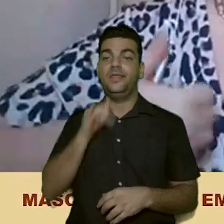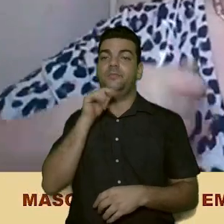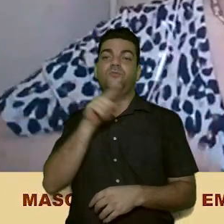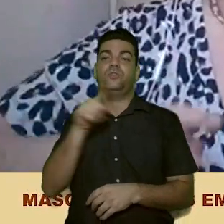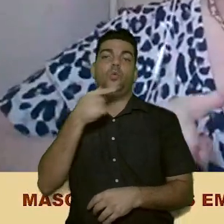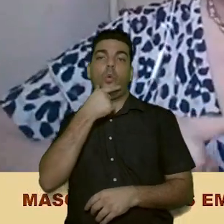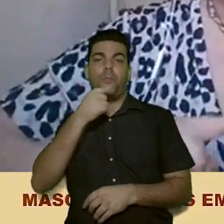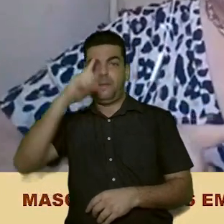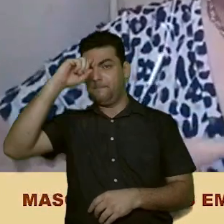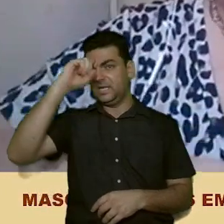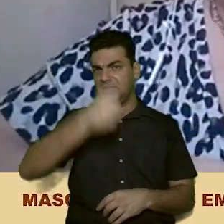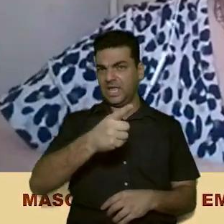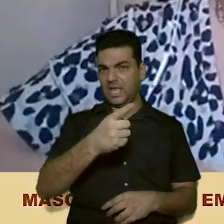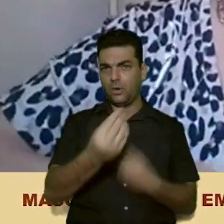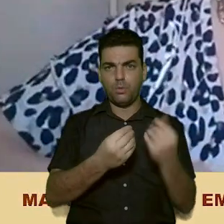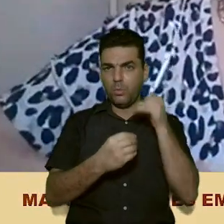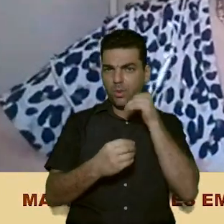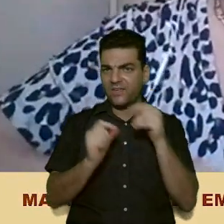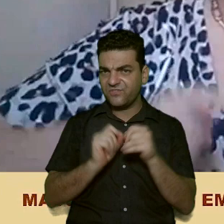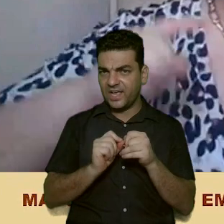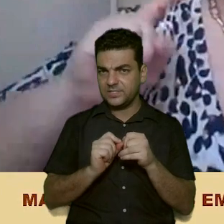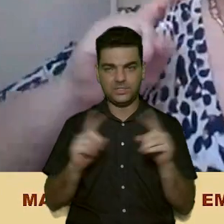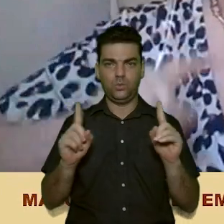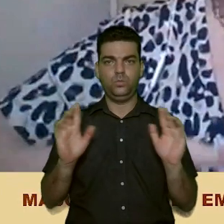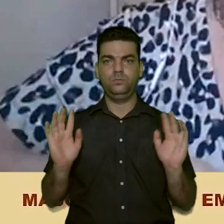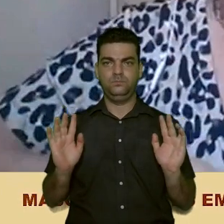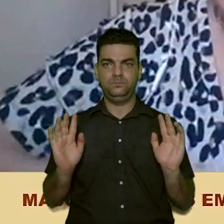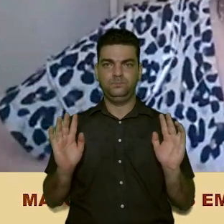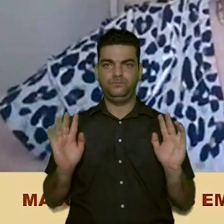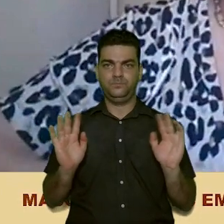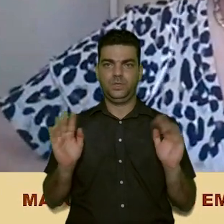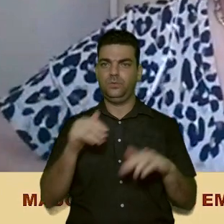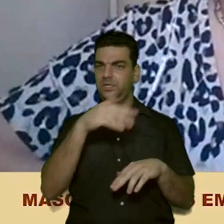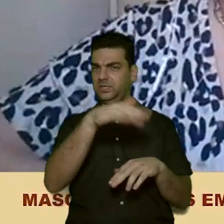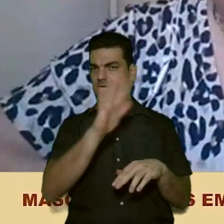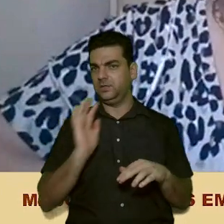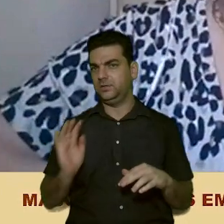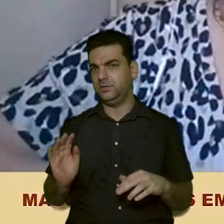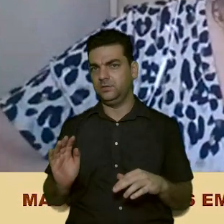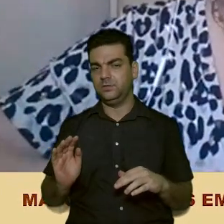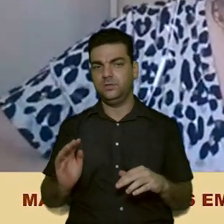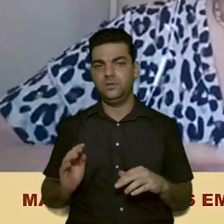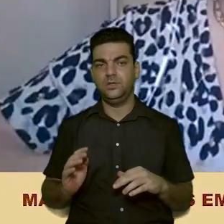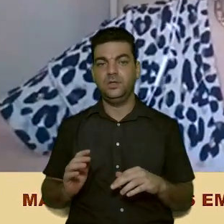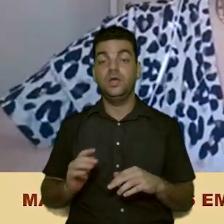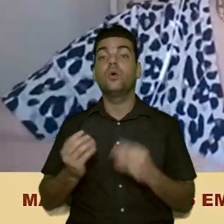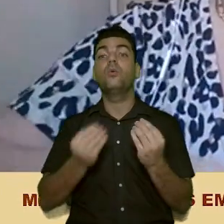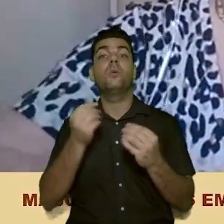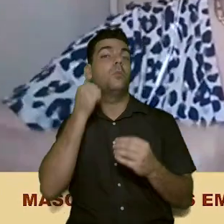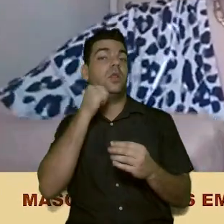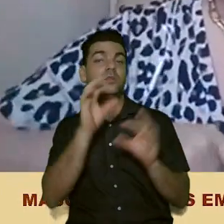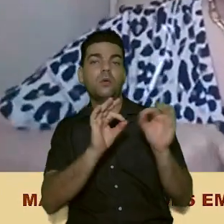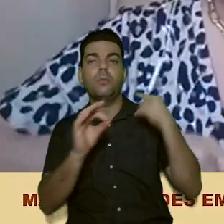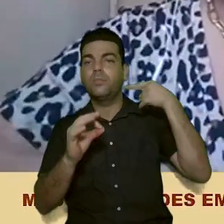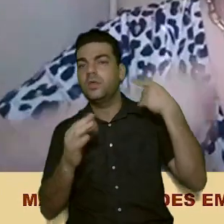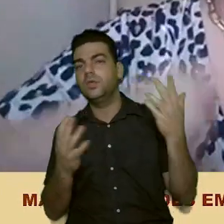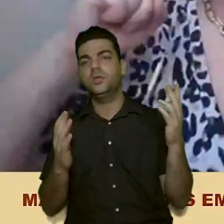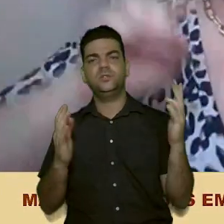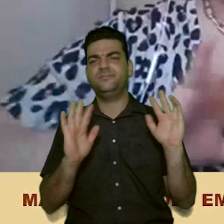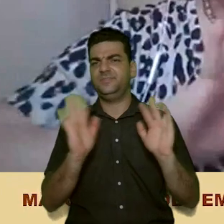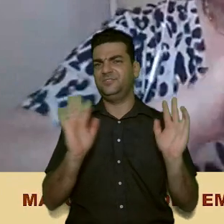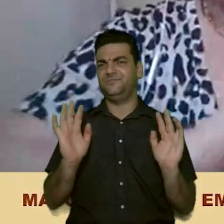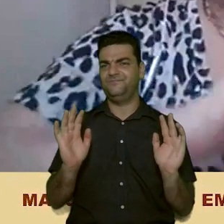exemplo, como uma mulher deve reagir a uma situação, como as mulheres devem se organizar politicamente para reivindicar os seus